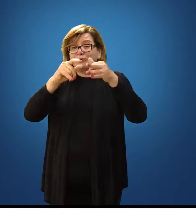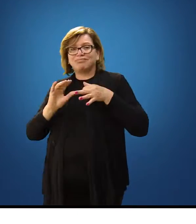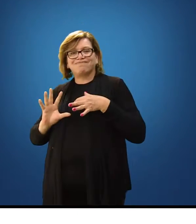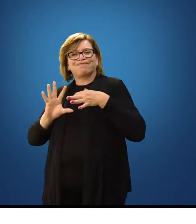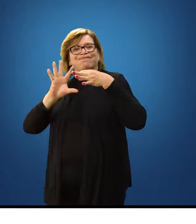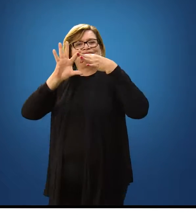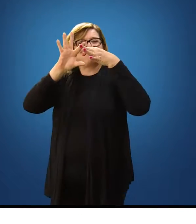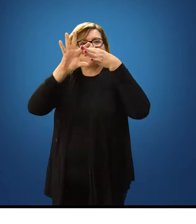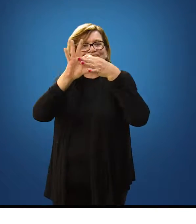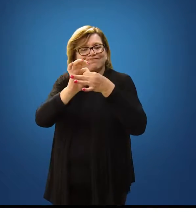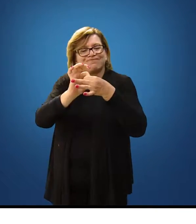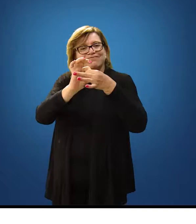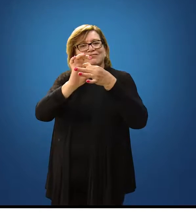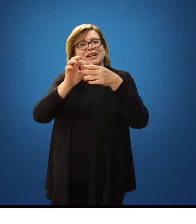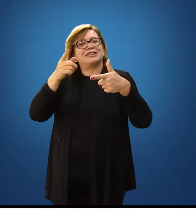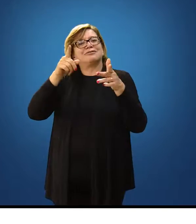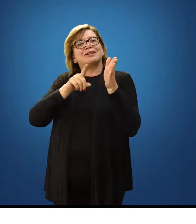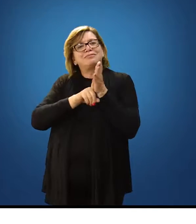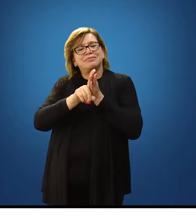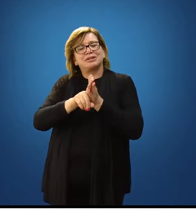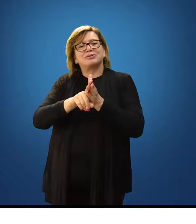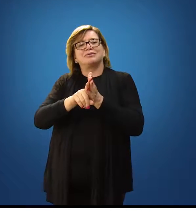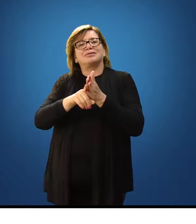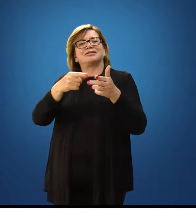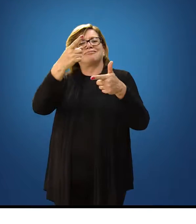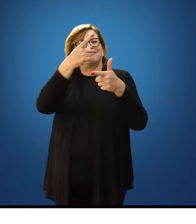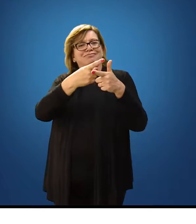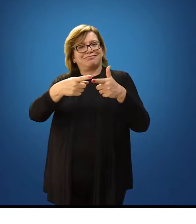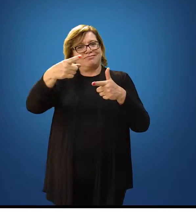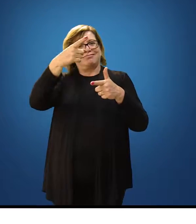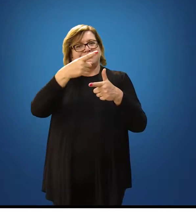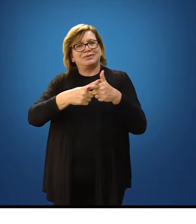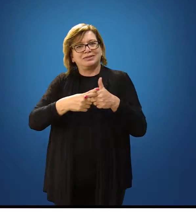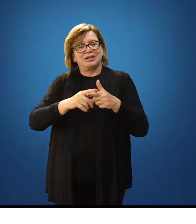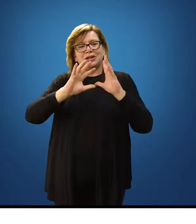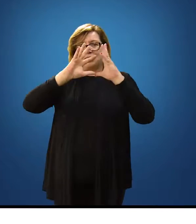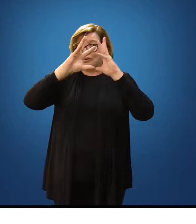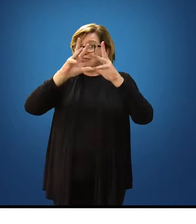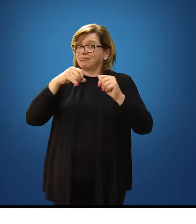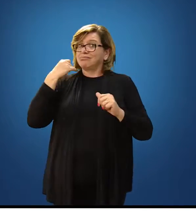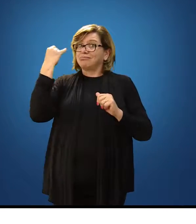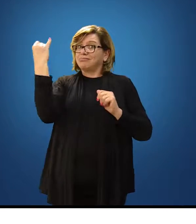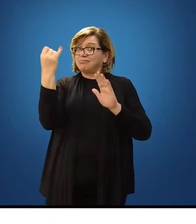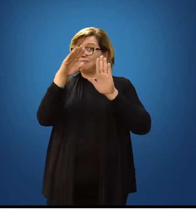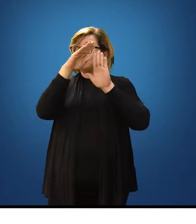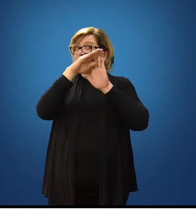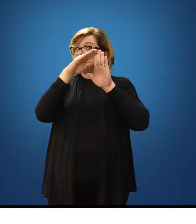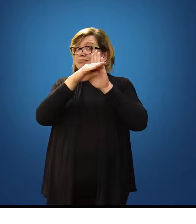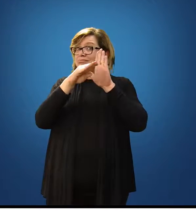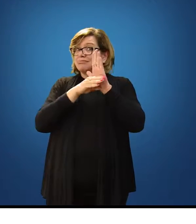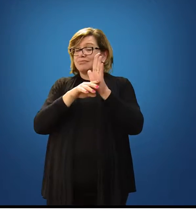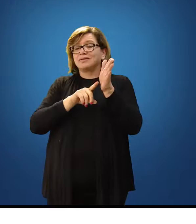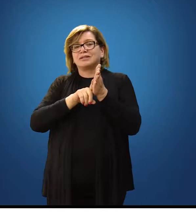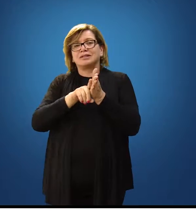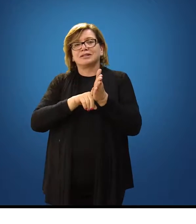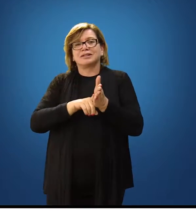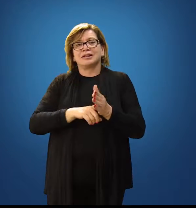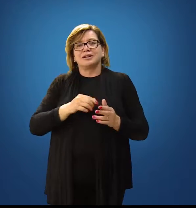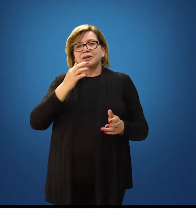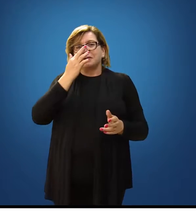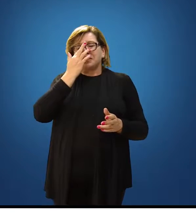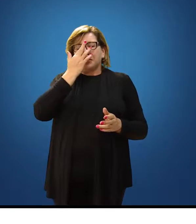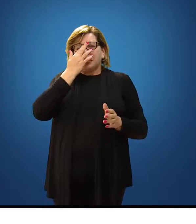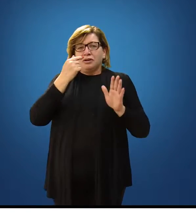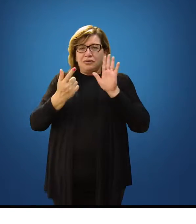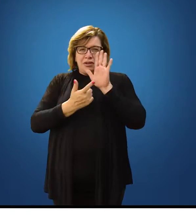extremamente importante e relevante dentro do nosso projeto de pesquisa. Uma questão que é interessante quando